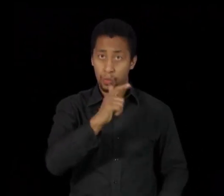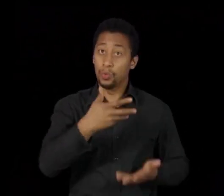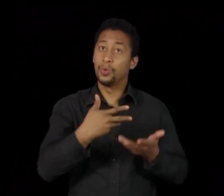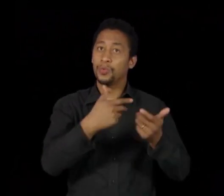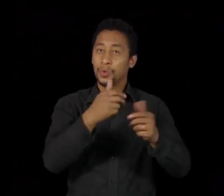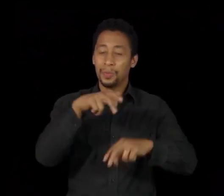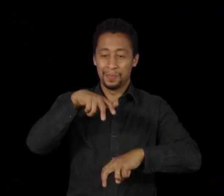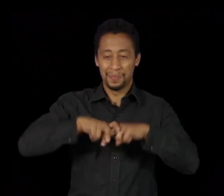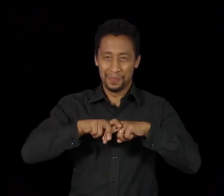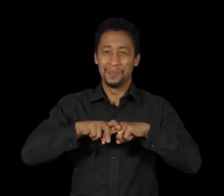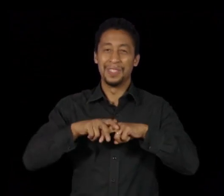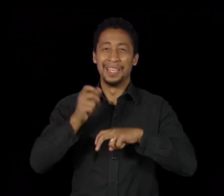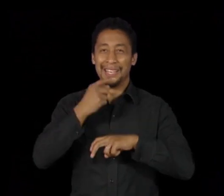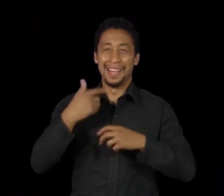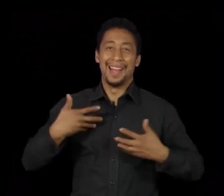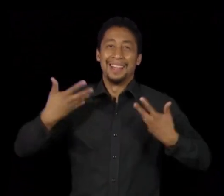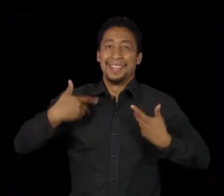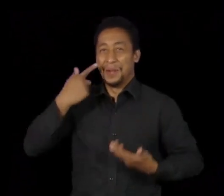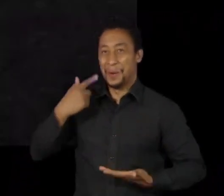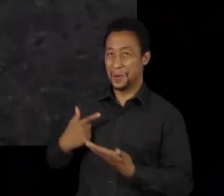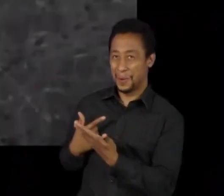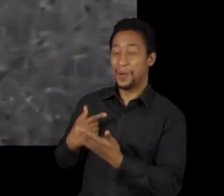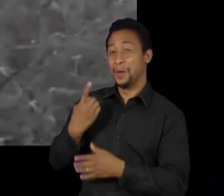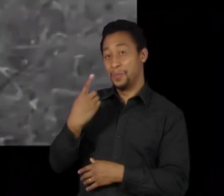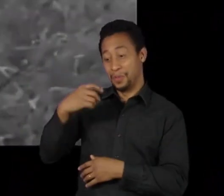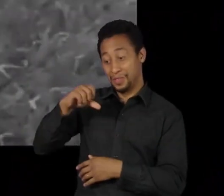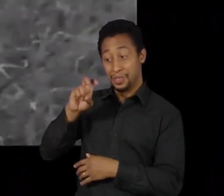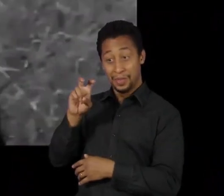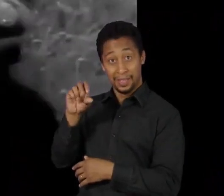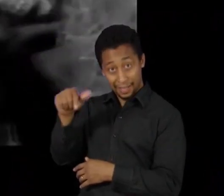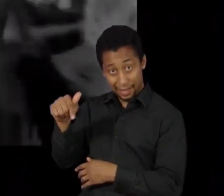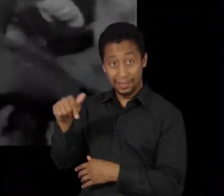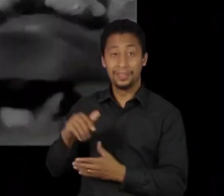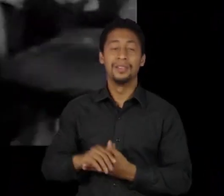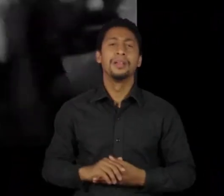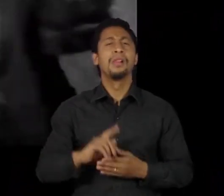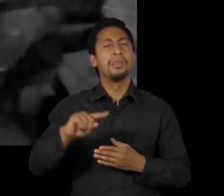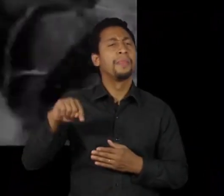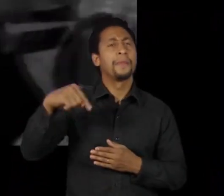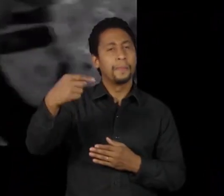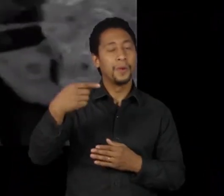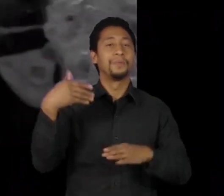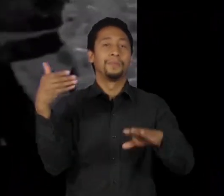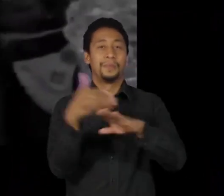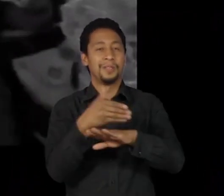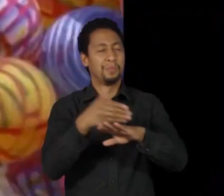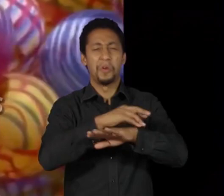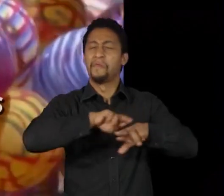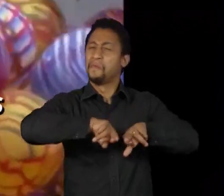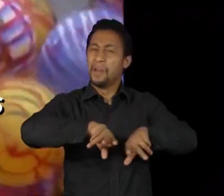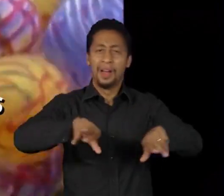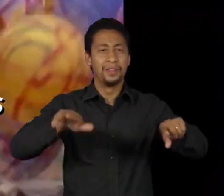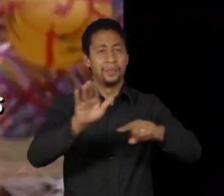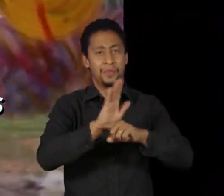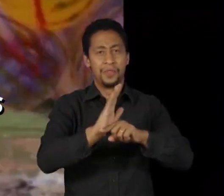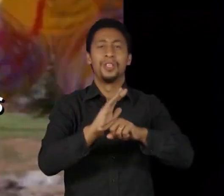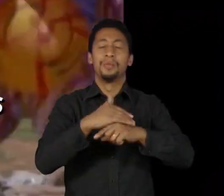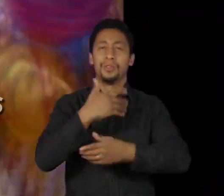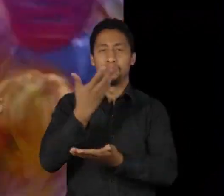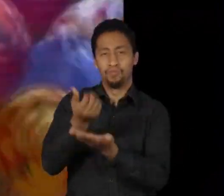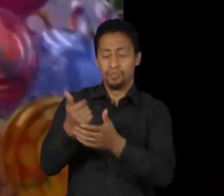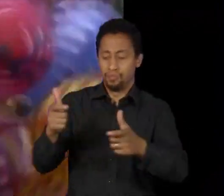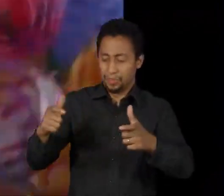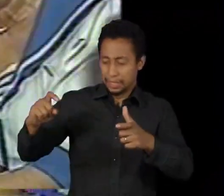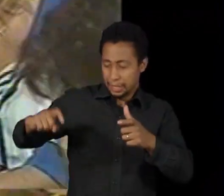da Alegria, em 1957. Logo depois, atuaria em diversos filmes, gravaria discos